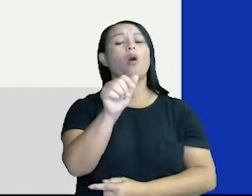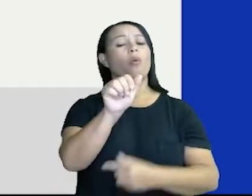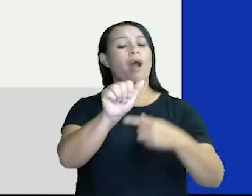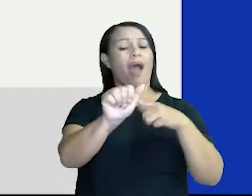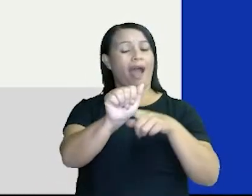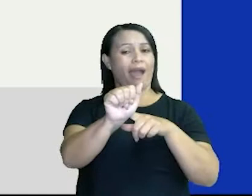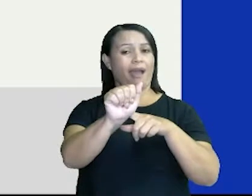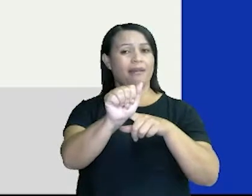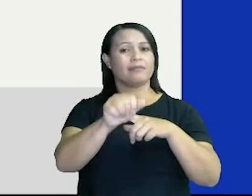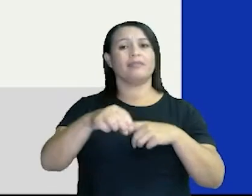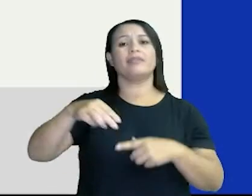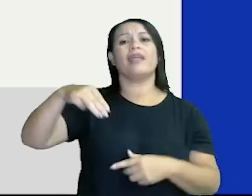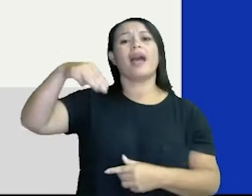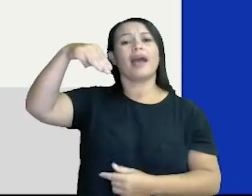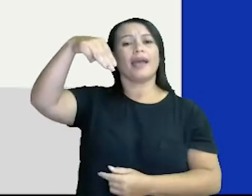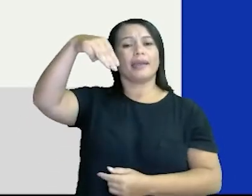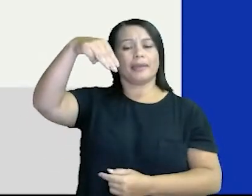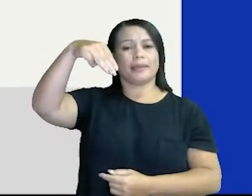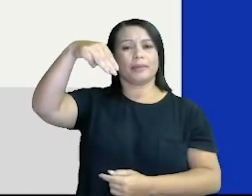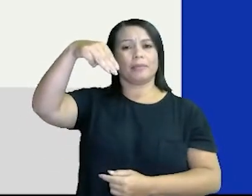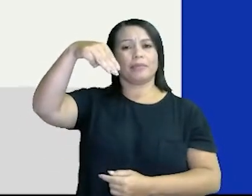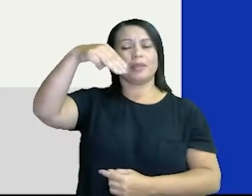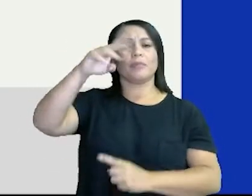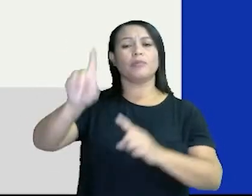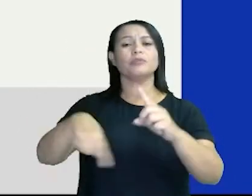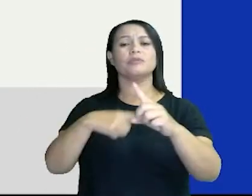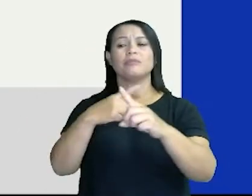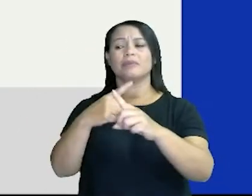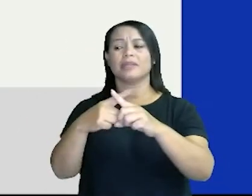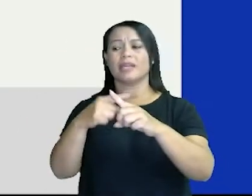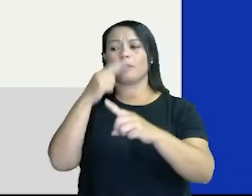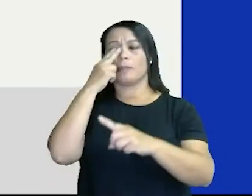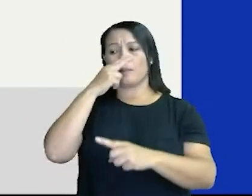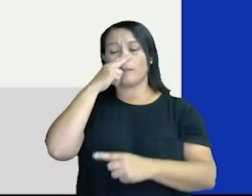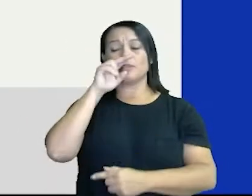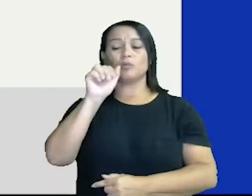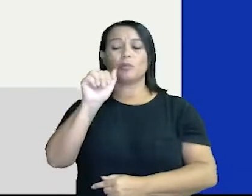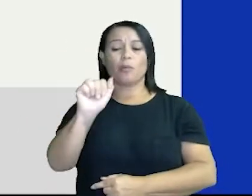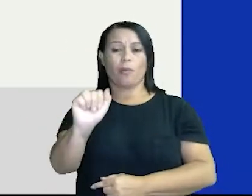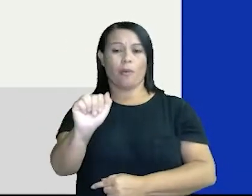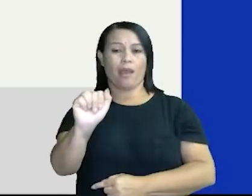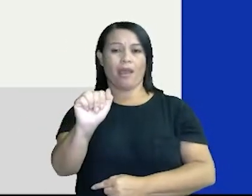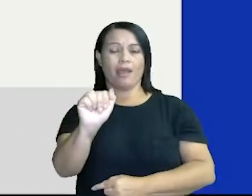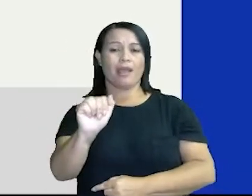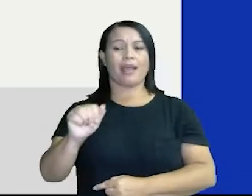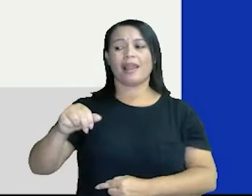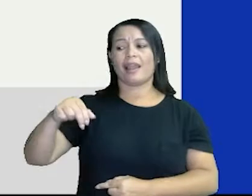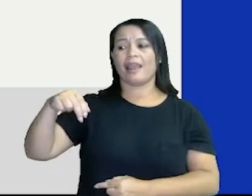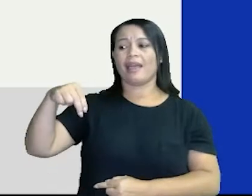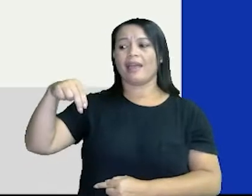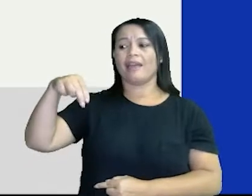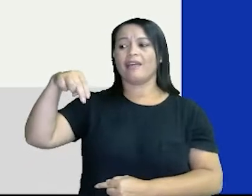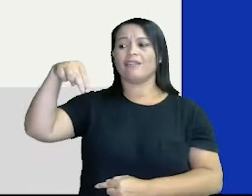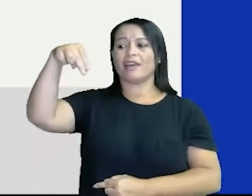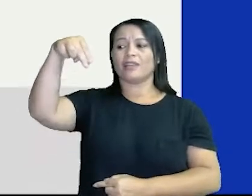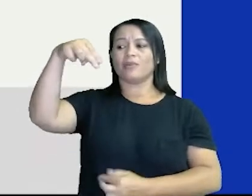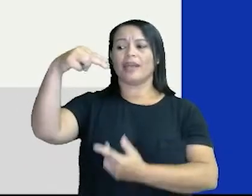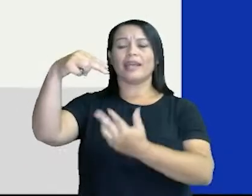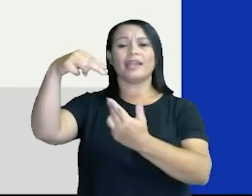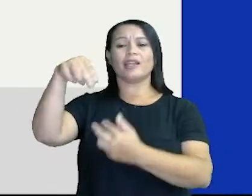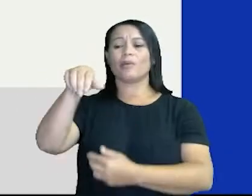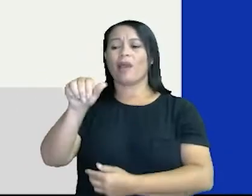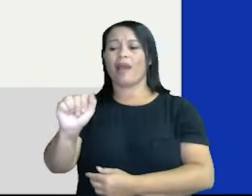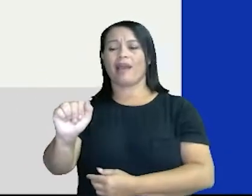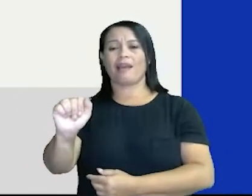elevado uma m multiplicado pelo mesmo a elevado a n = o que